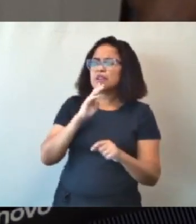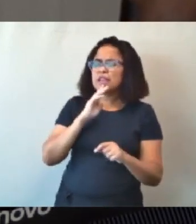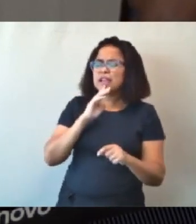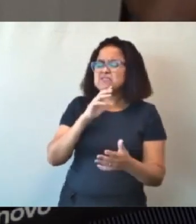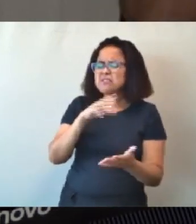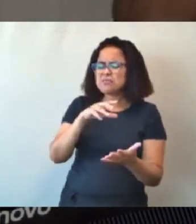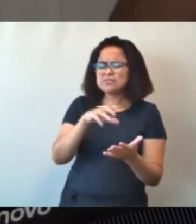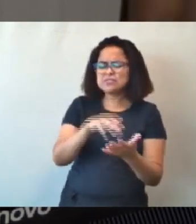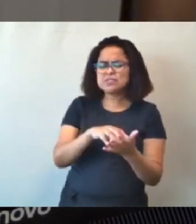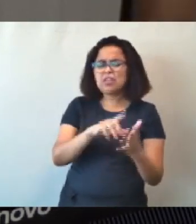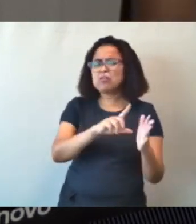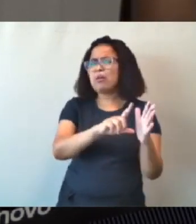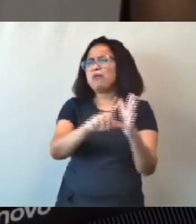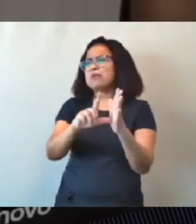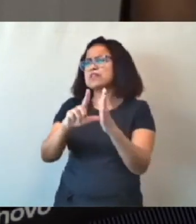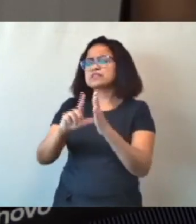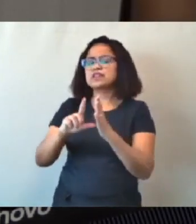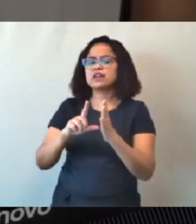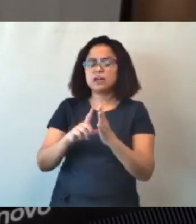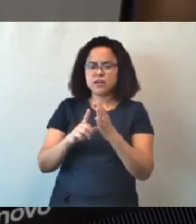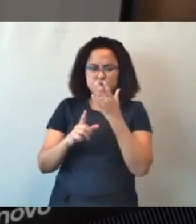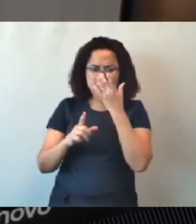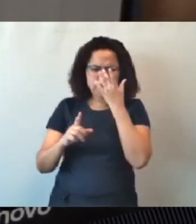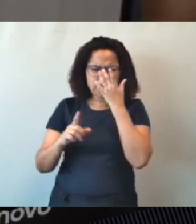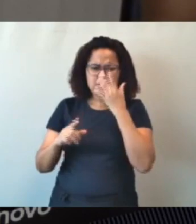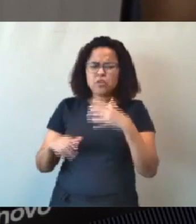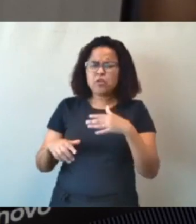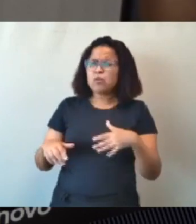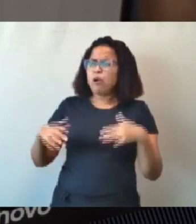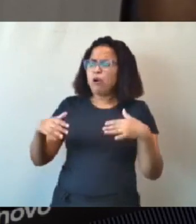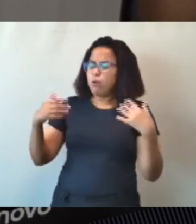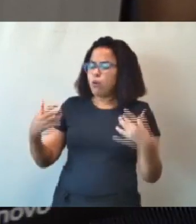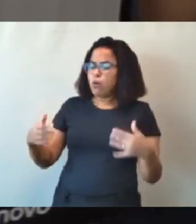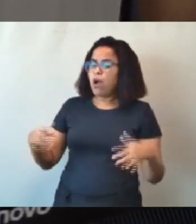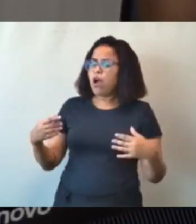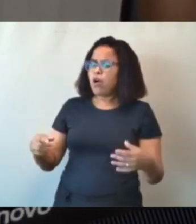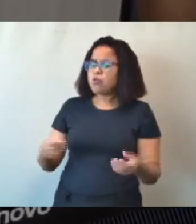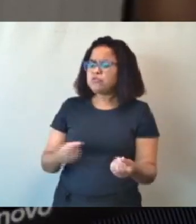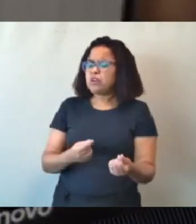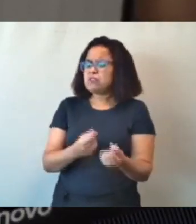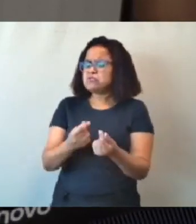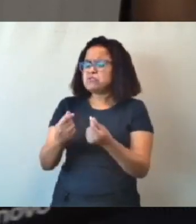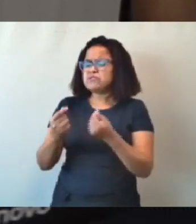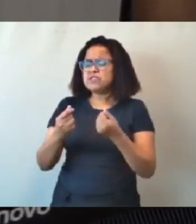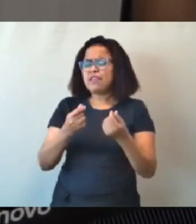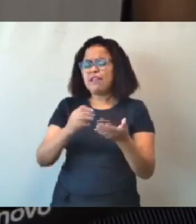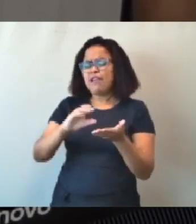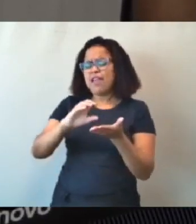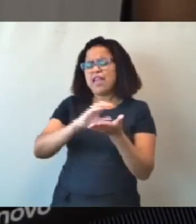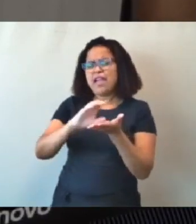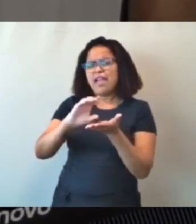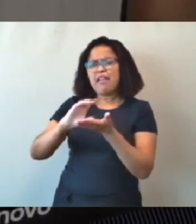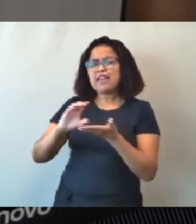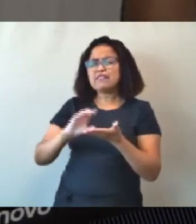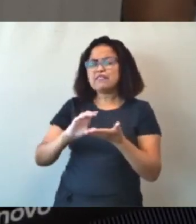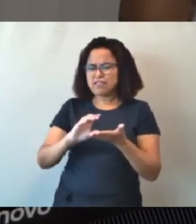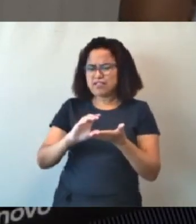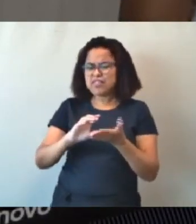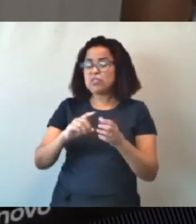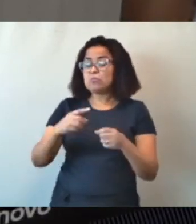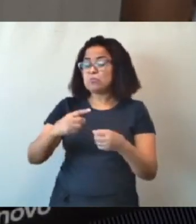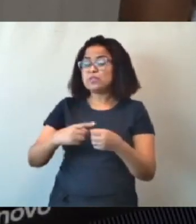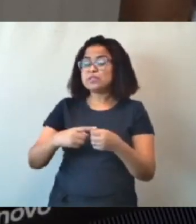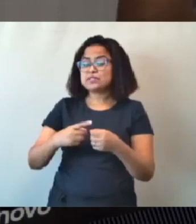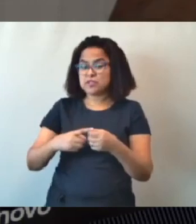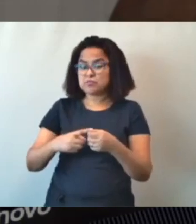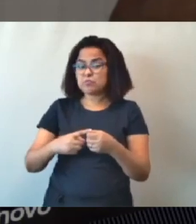deve gerar de renda ali para o município, é uma coisa de louco. Sim. Sem falar os empregos de forma direta